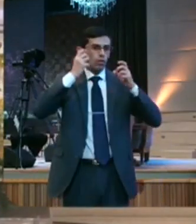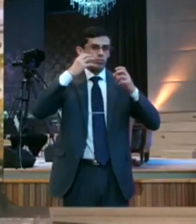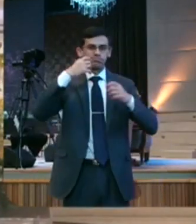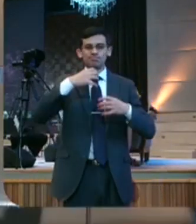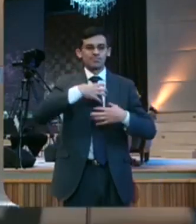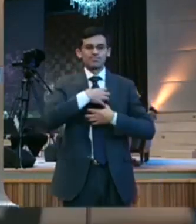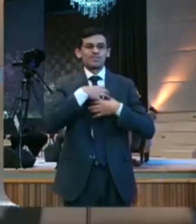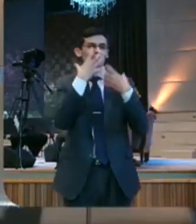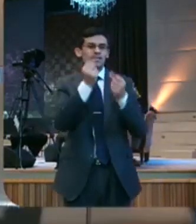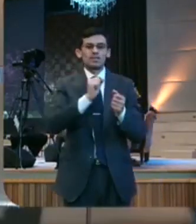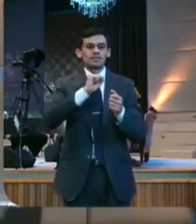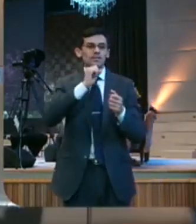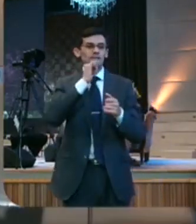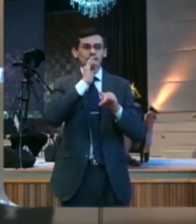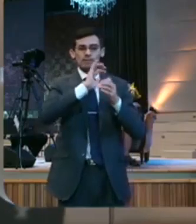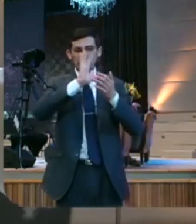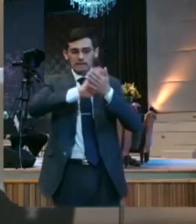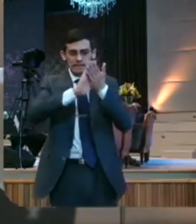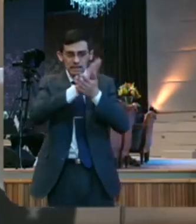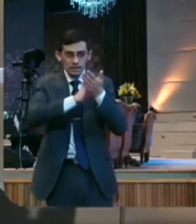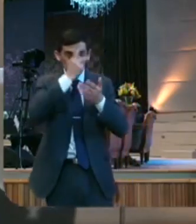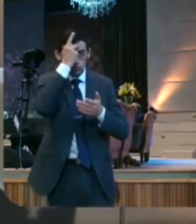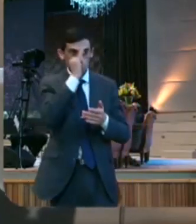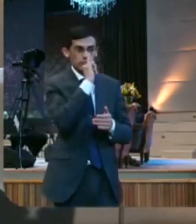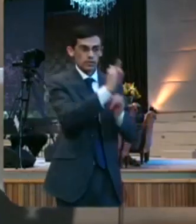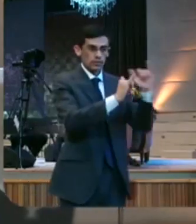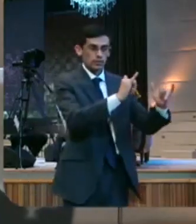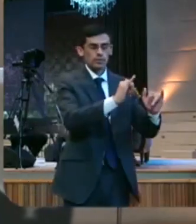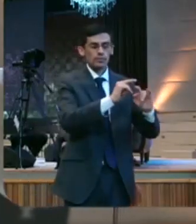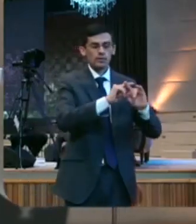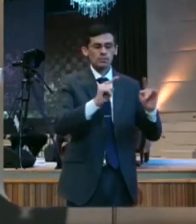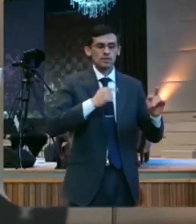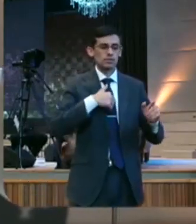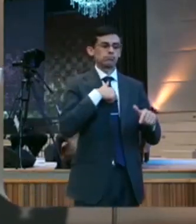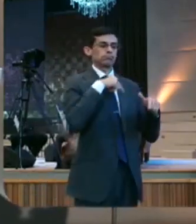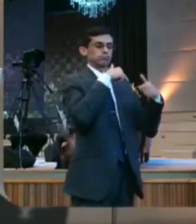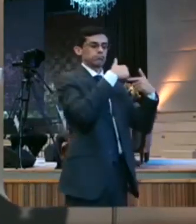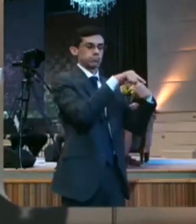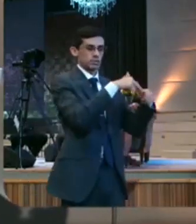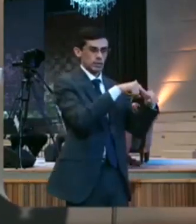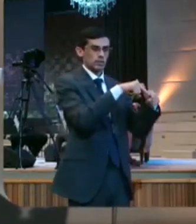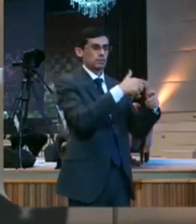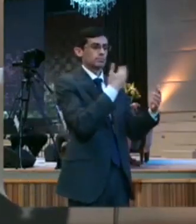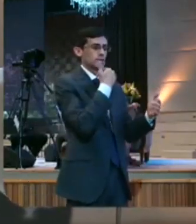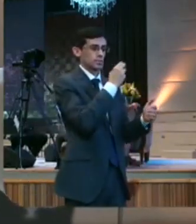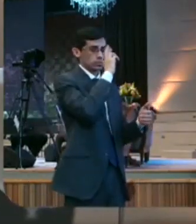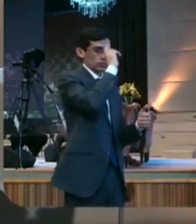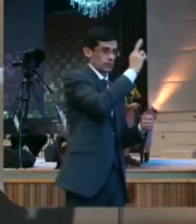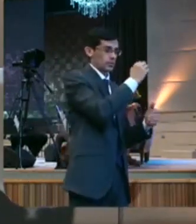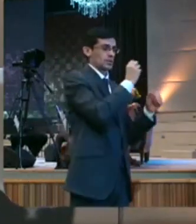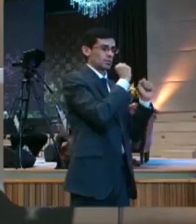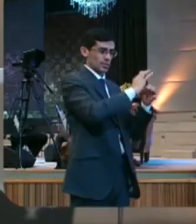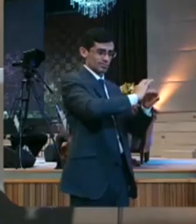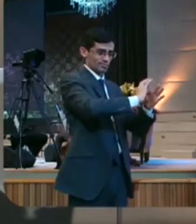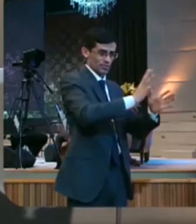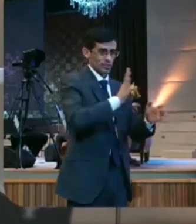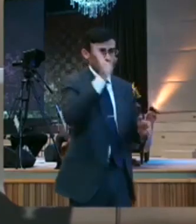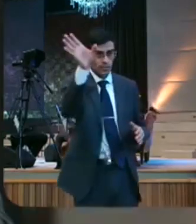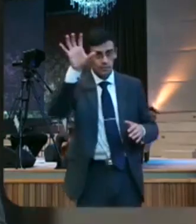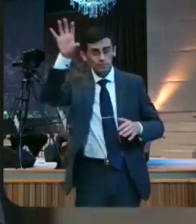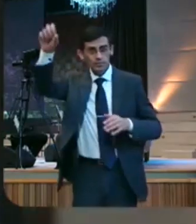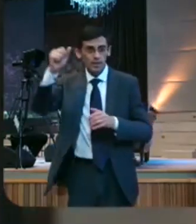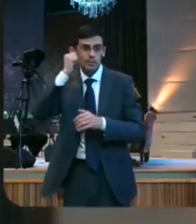E é interessante que eu estava lá orando, me preparando para sair. Eu estava trabalhando, tinha que pedir para sair do trabalho, me